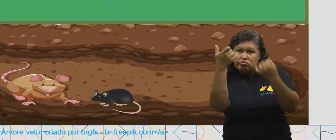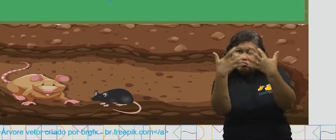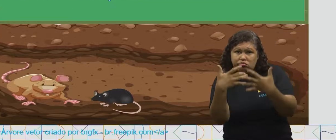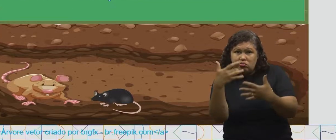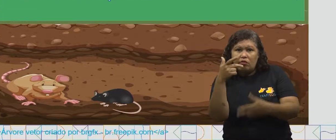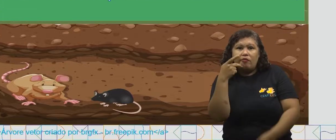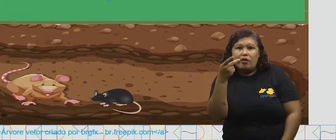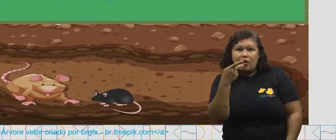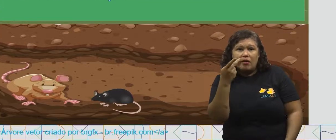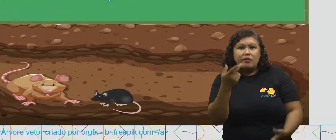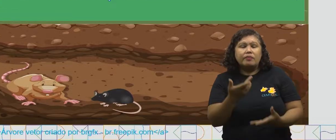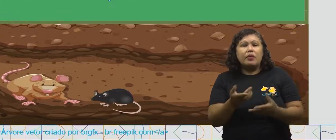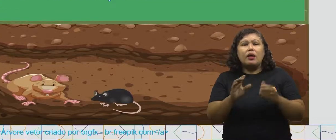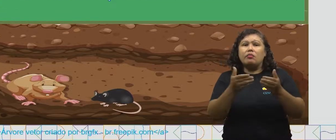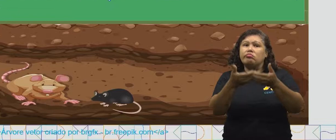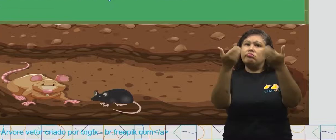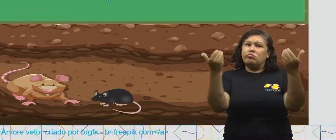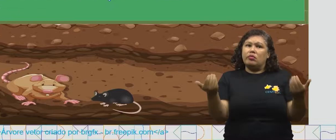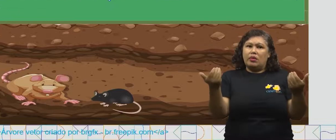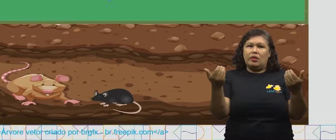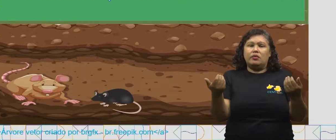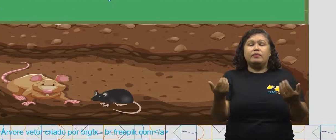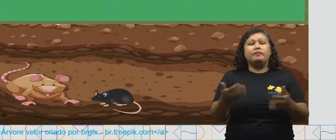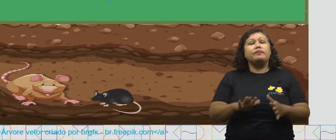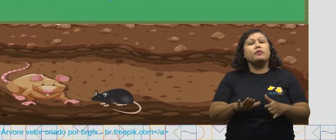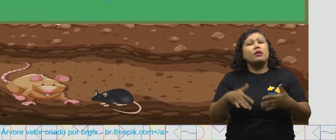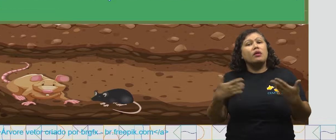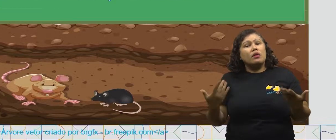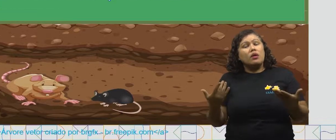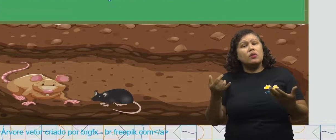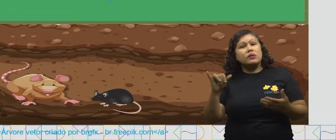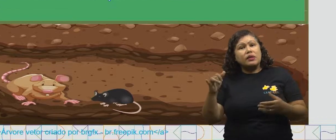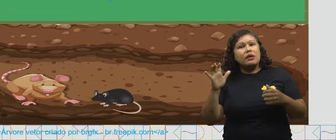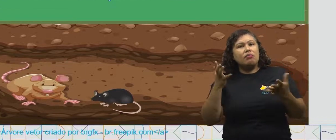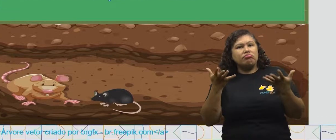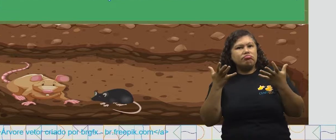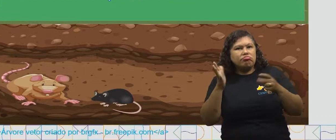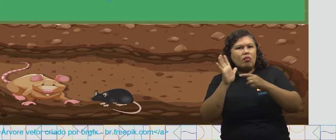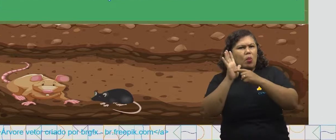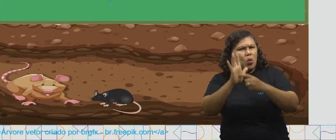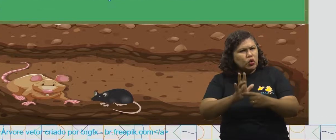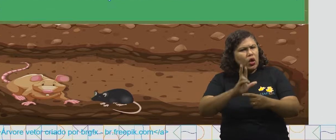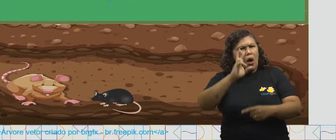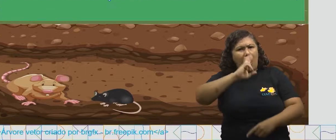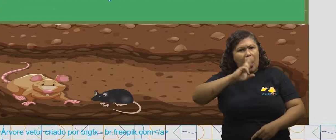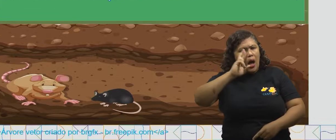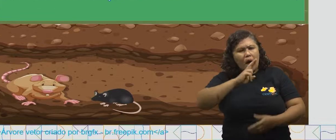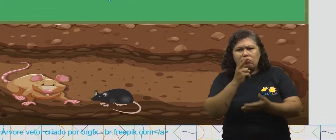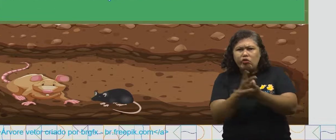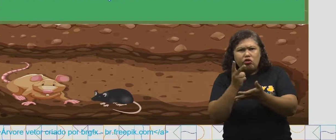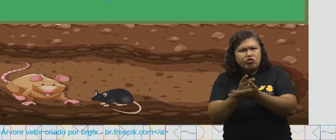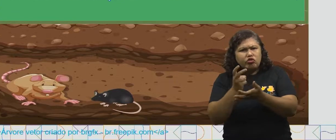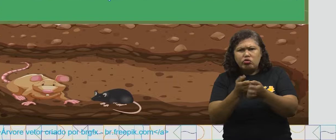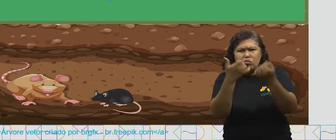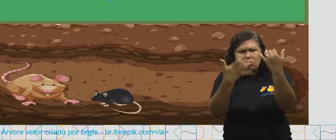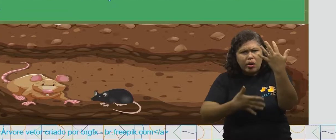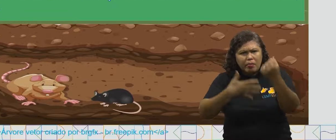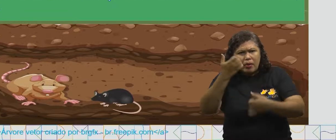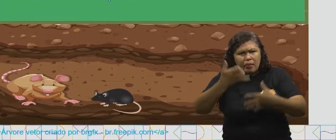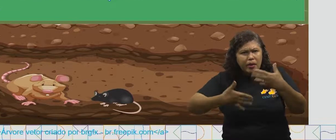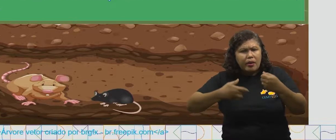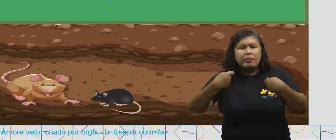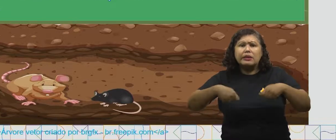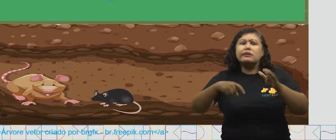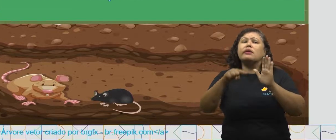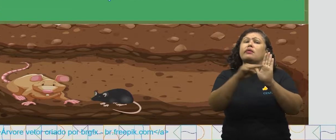separada da primeira frase. Então, para que possamos indicar que o ratinho continua falando, deveria ter o travessão